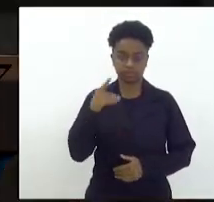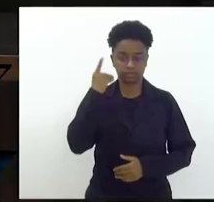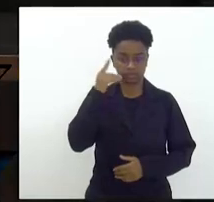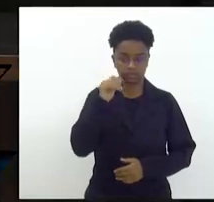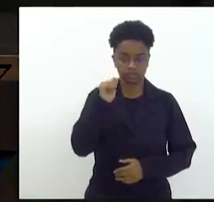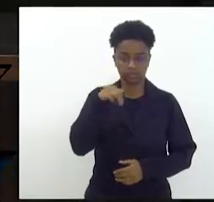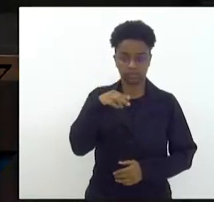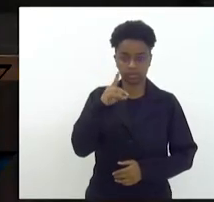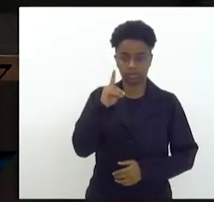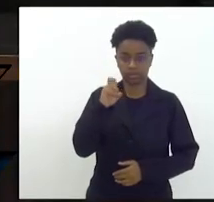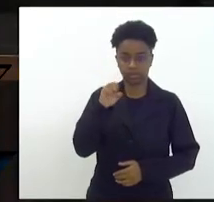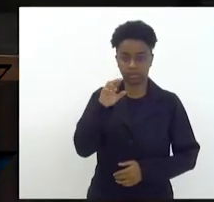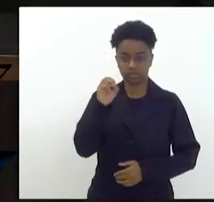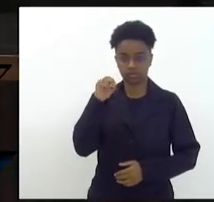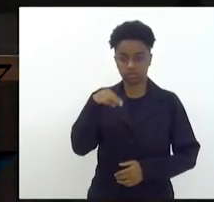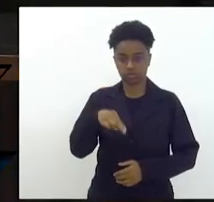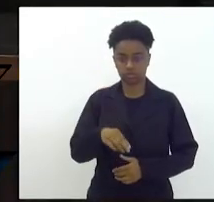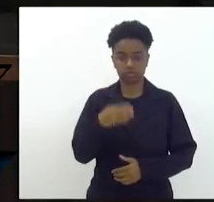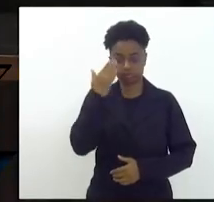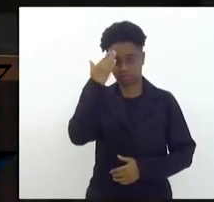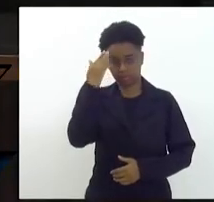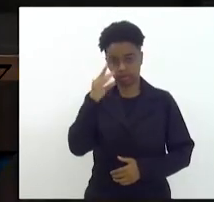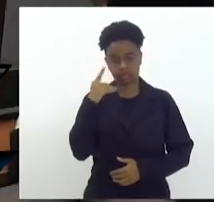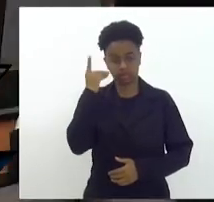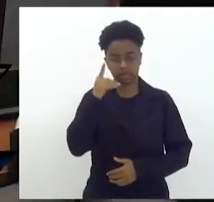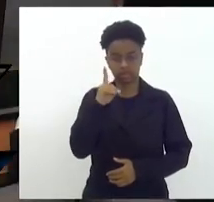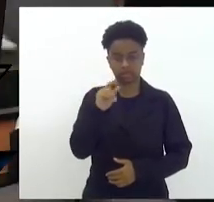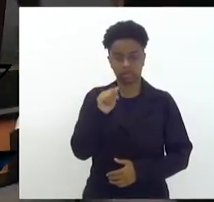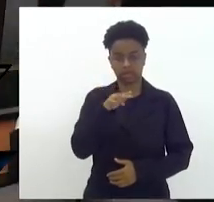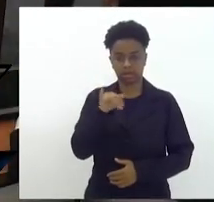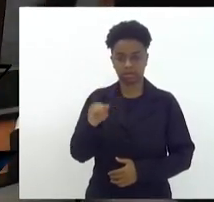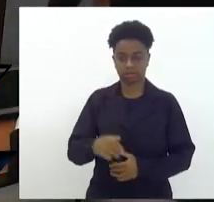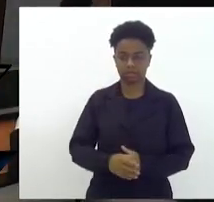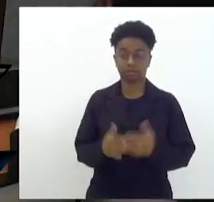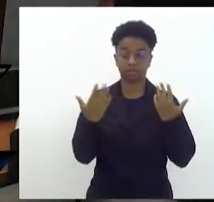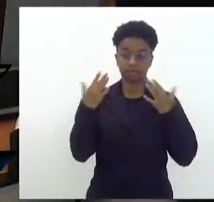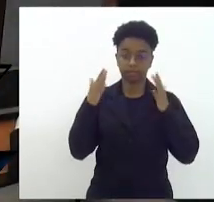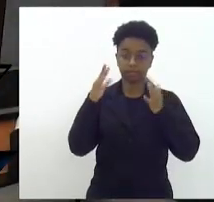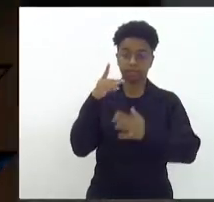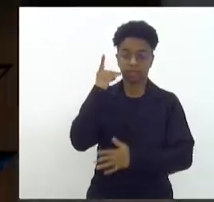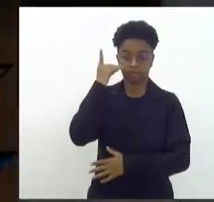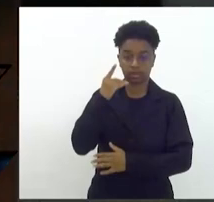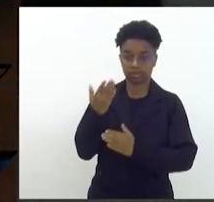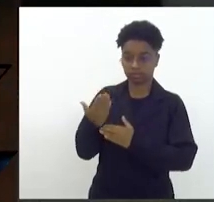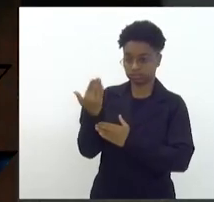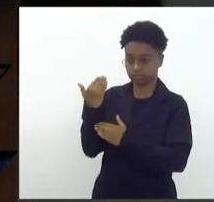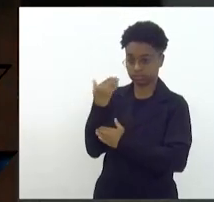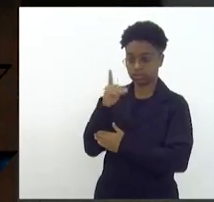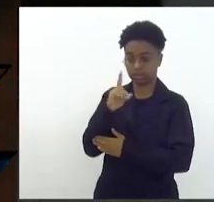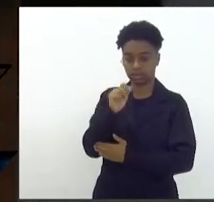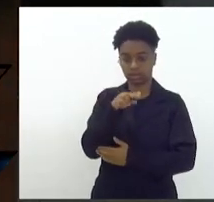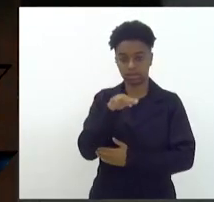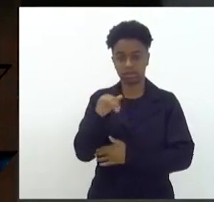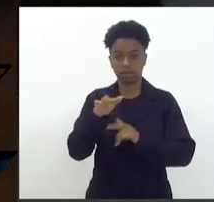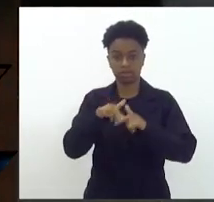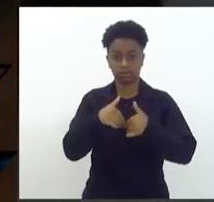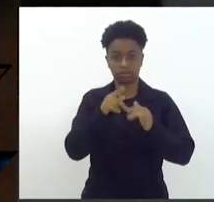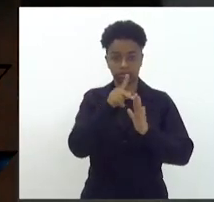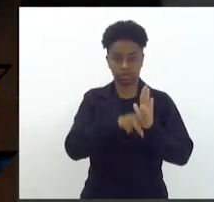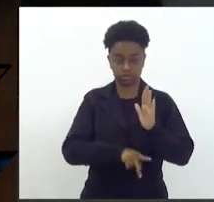Anderson Moraes Muito obrigado deputada Dani Monteiro Parabéns deputada que me antecedeu Dani Monteiro pelo projeto